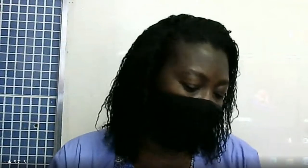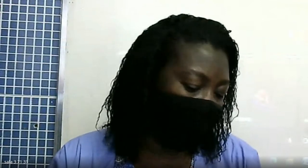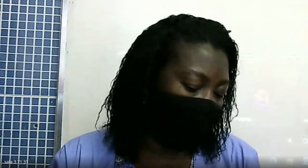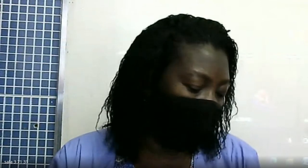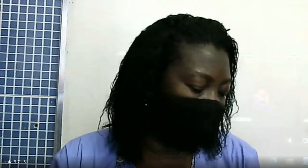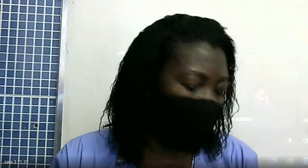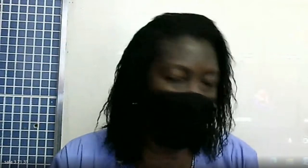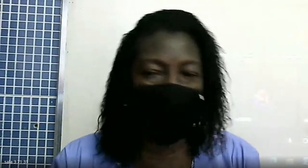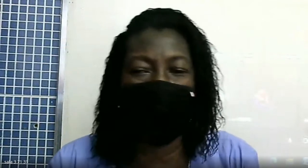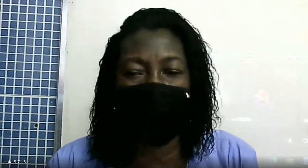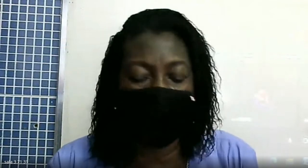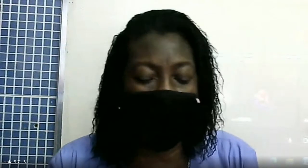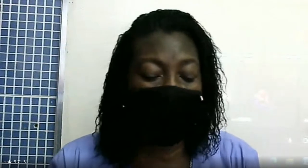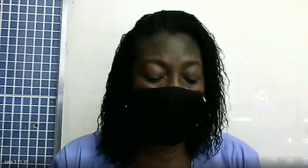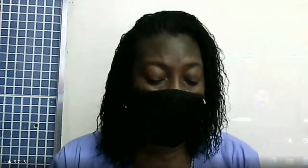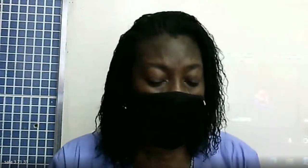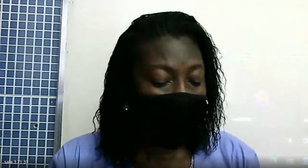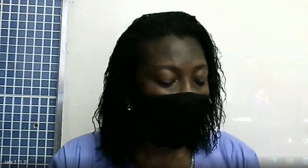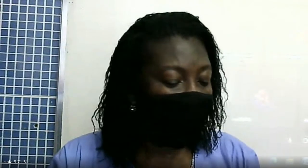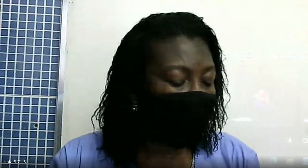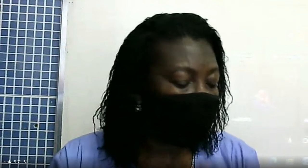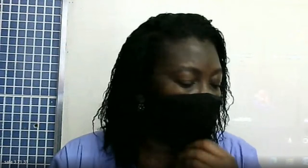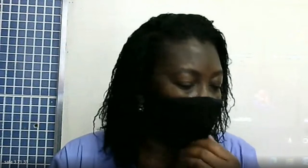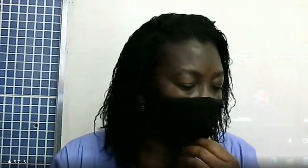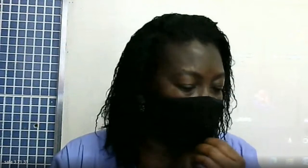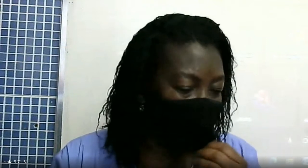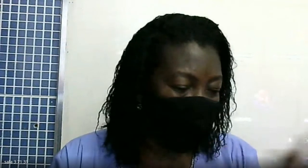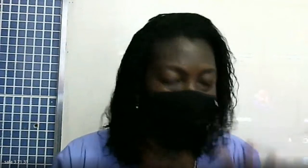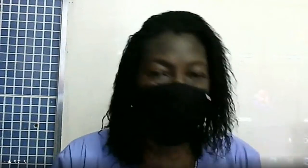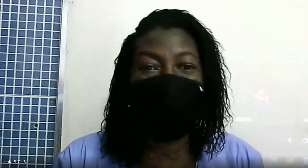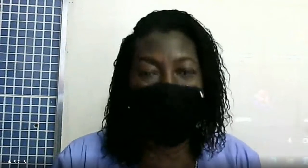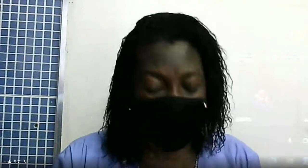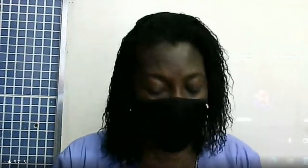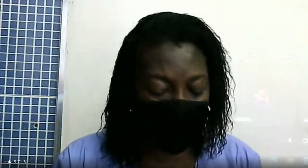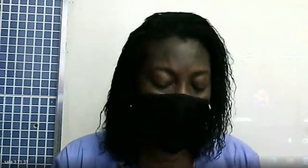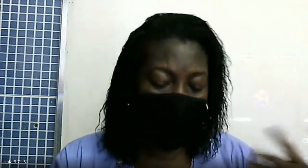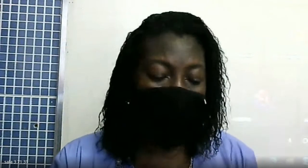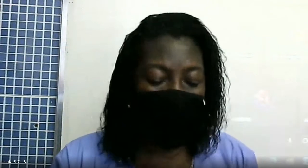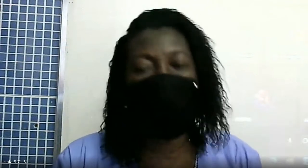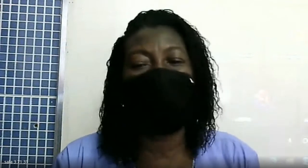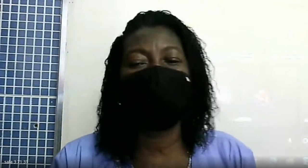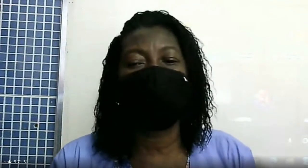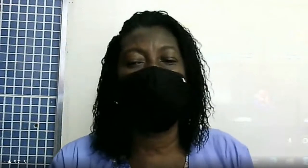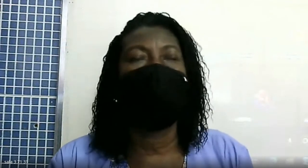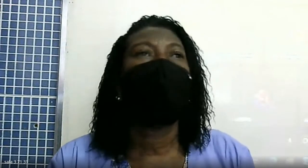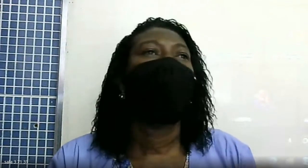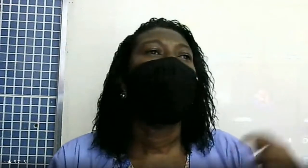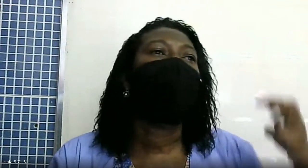aqui no nosso livro, daqui a pouco a gente vai voltar, o autor fala de vários tipos de artes na rua, não